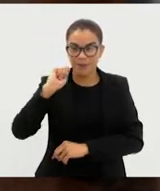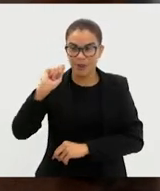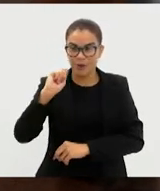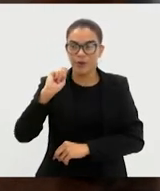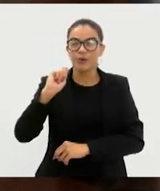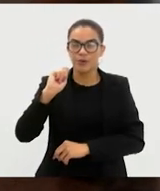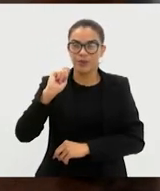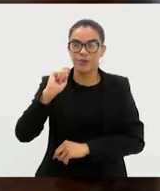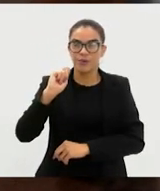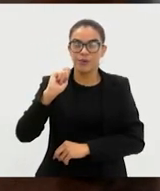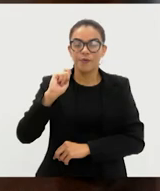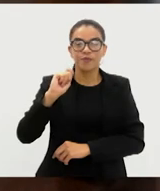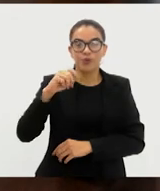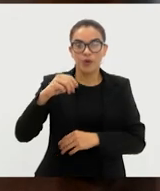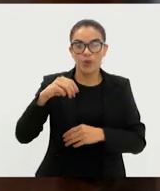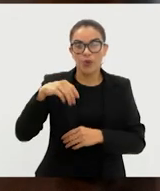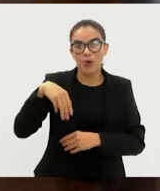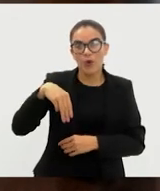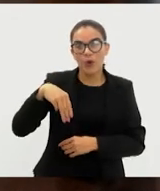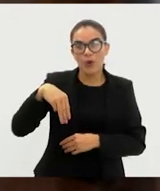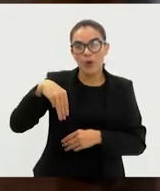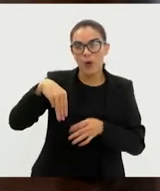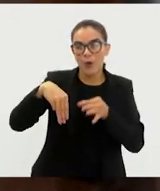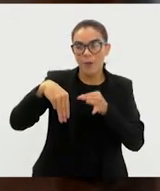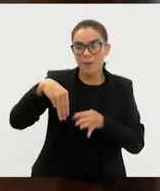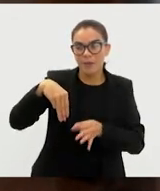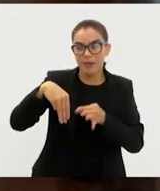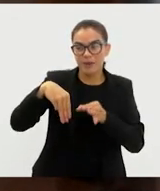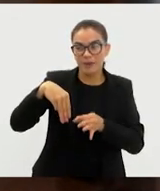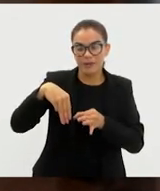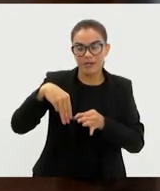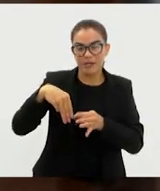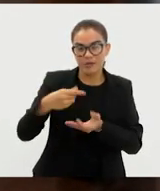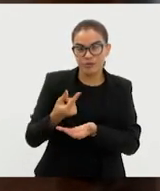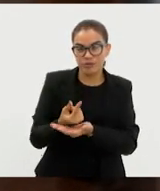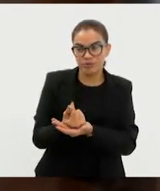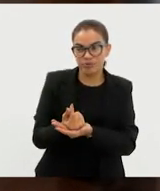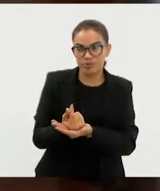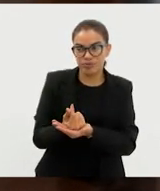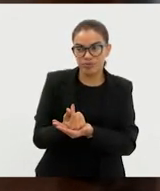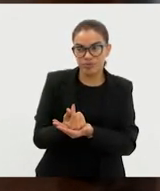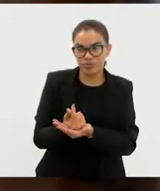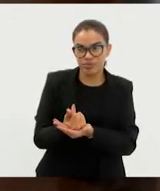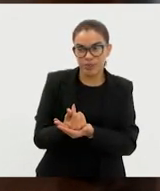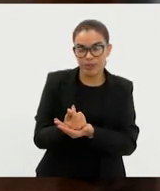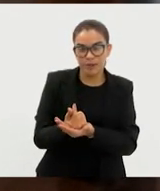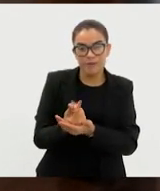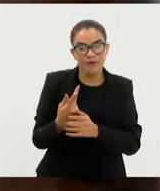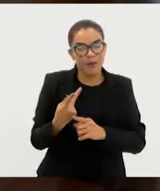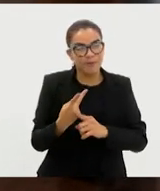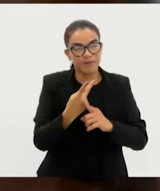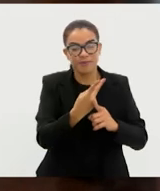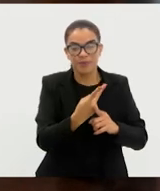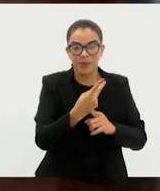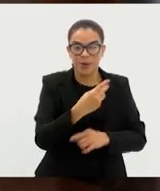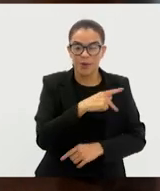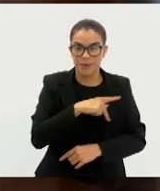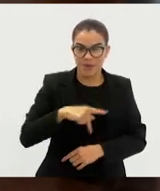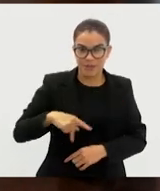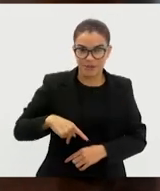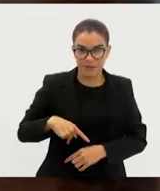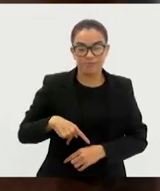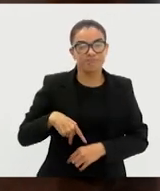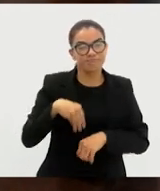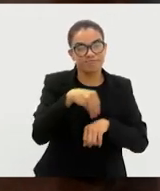o ministro da Fazenda, via o presidente da República, vai mandar uma nova mensagem para o